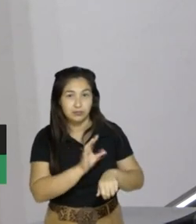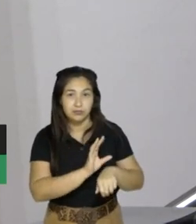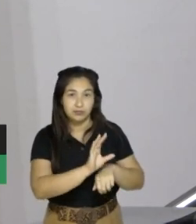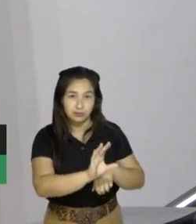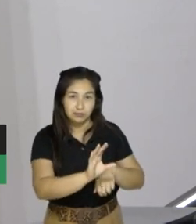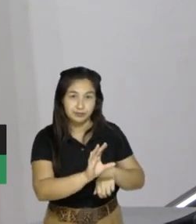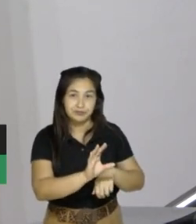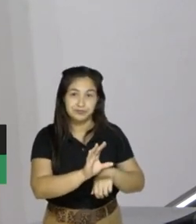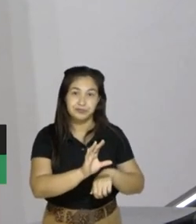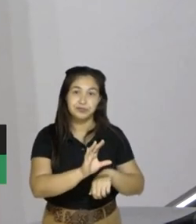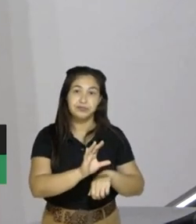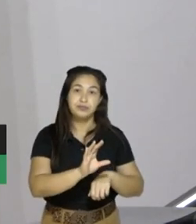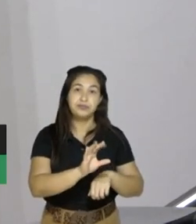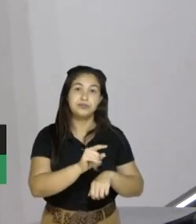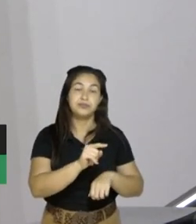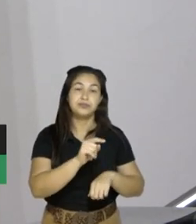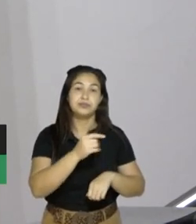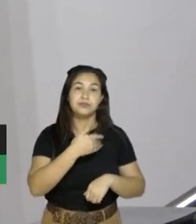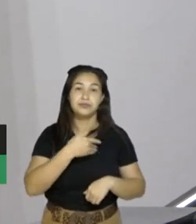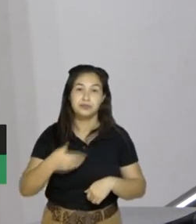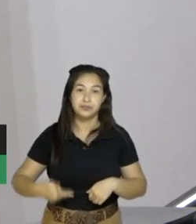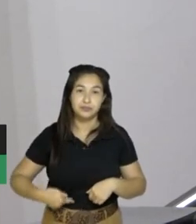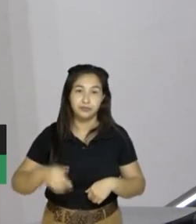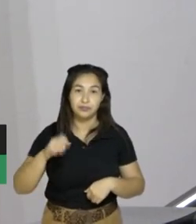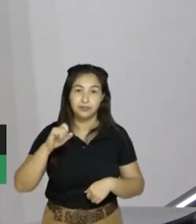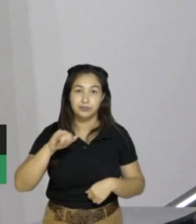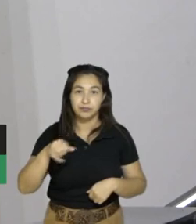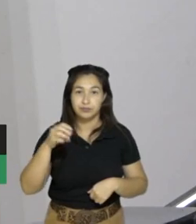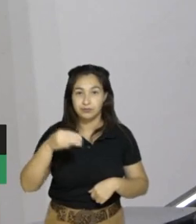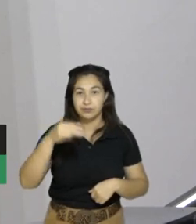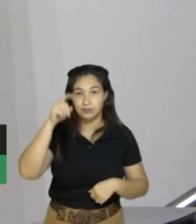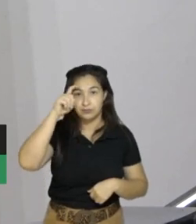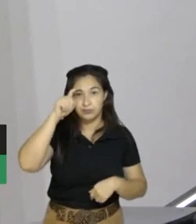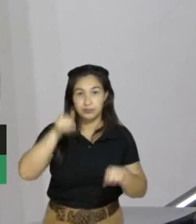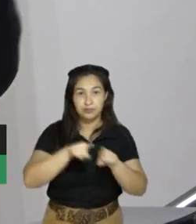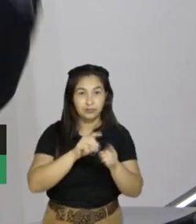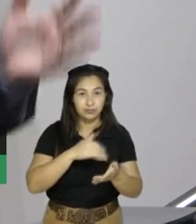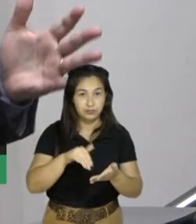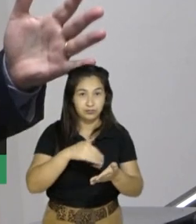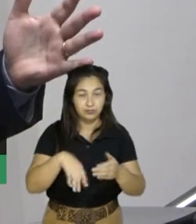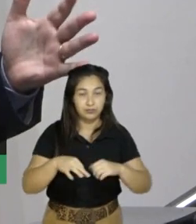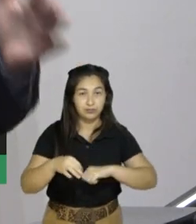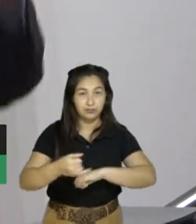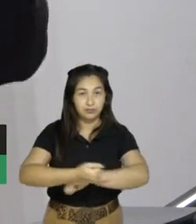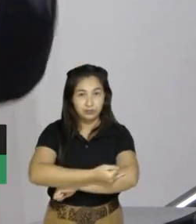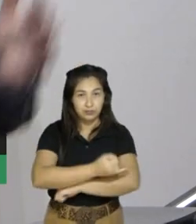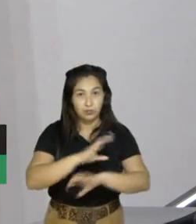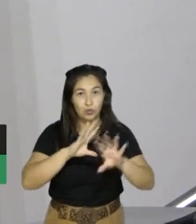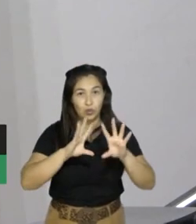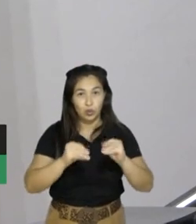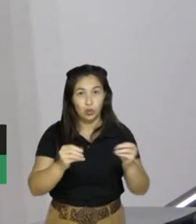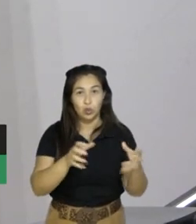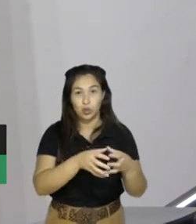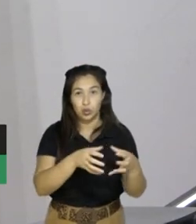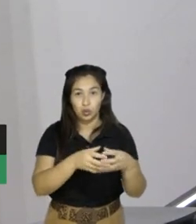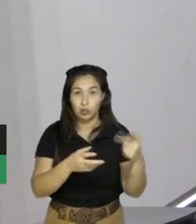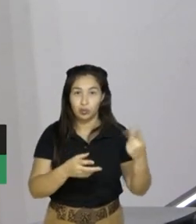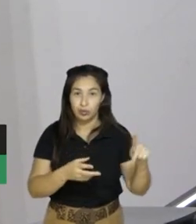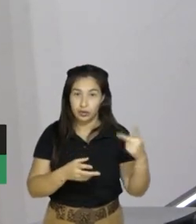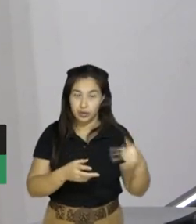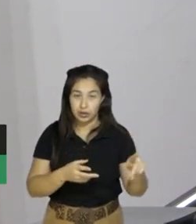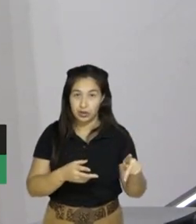com que o governador Jorginho e o secretário da infratora o jegue toda a sua equipe todos os deputados estaduais